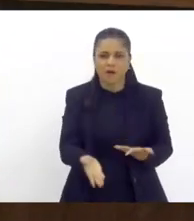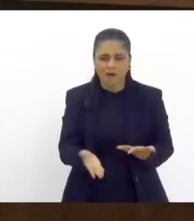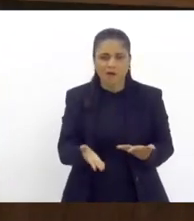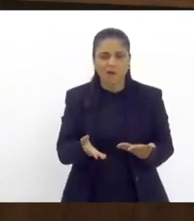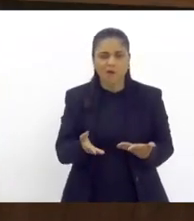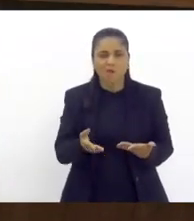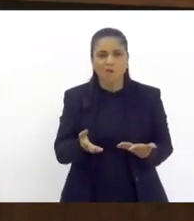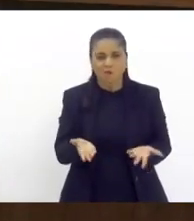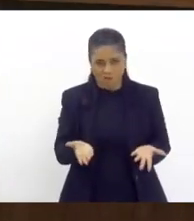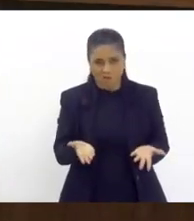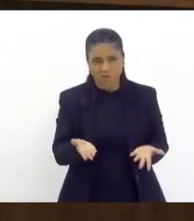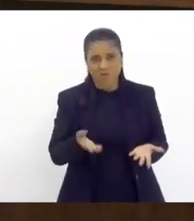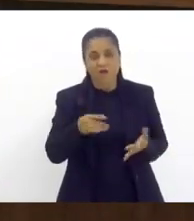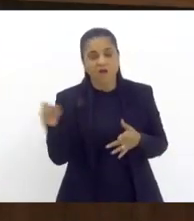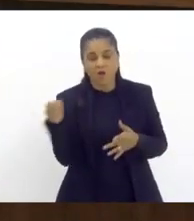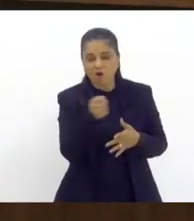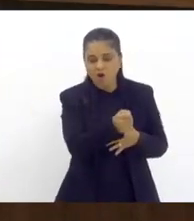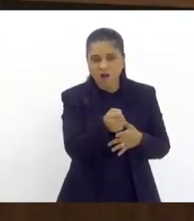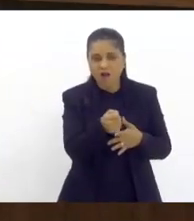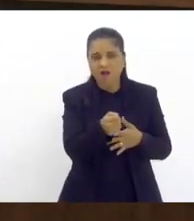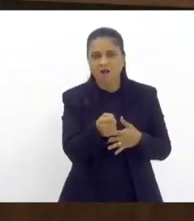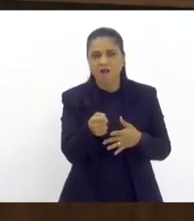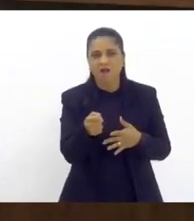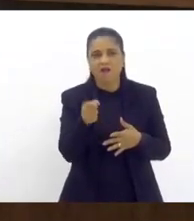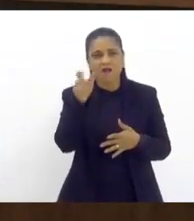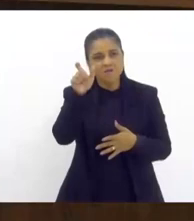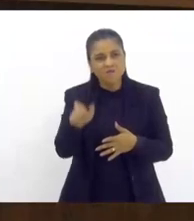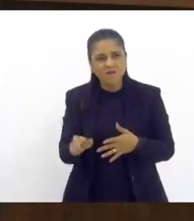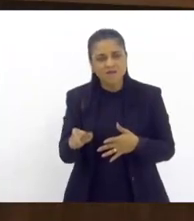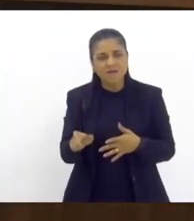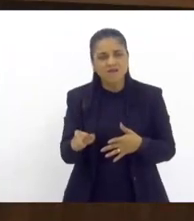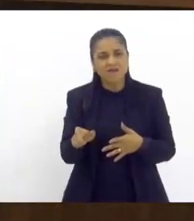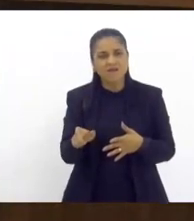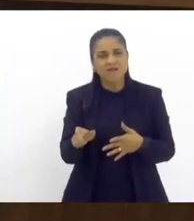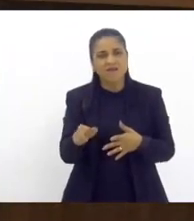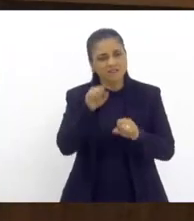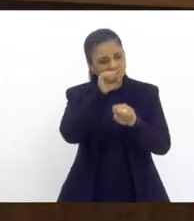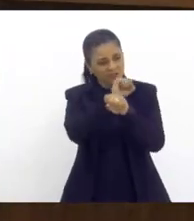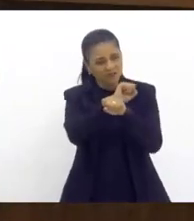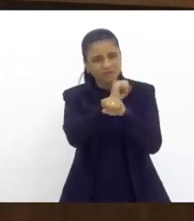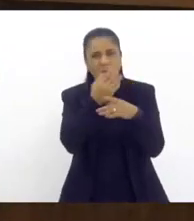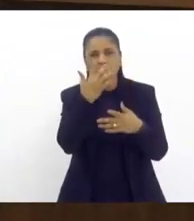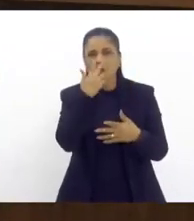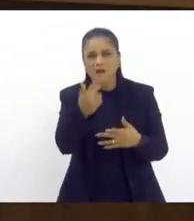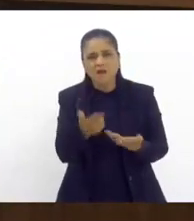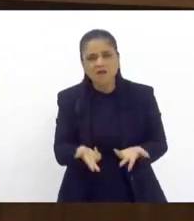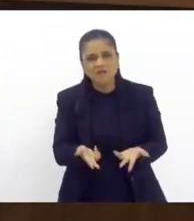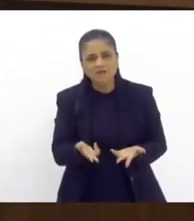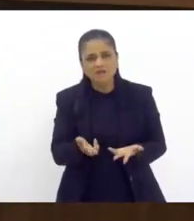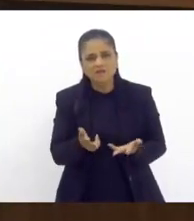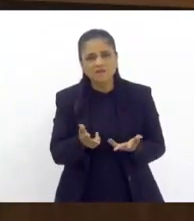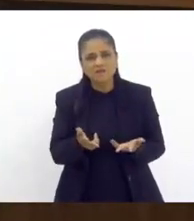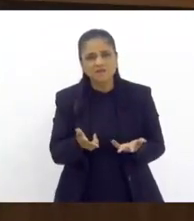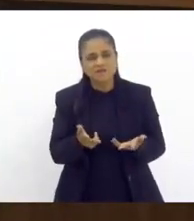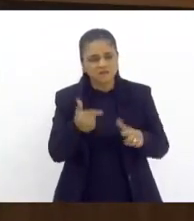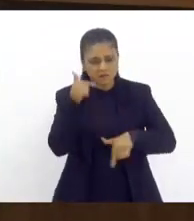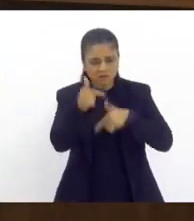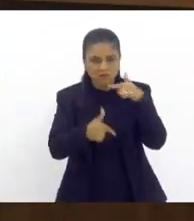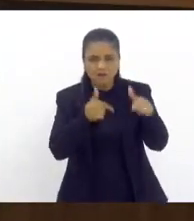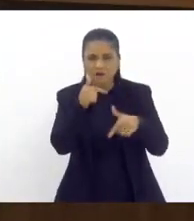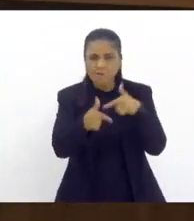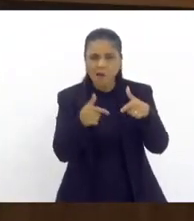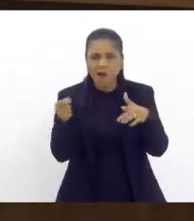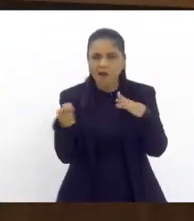ser colocada numa situação quase que análoga à escravidão diante de um mercado de trabalho